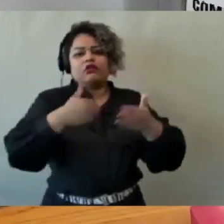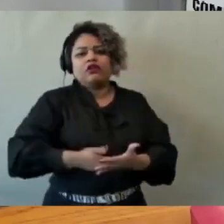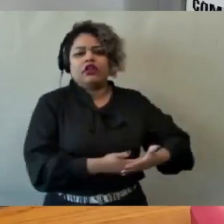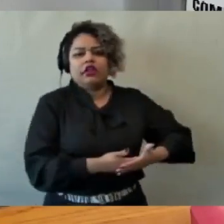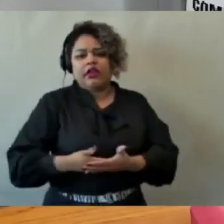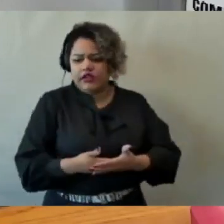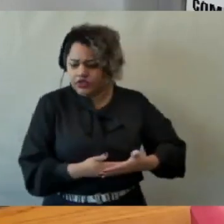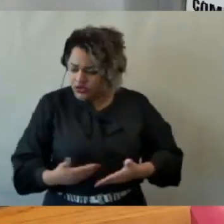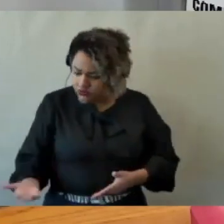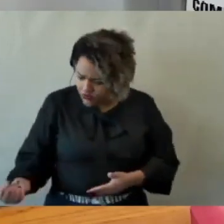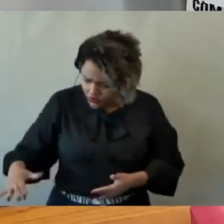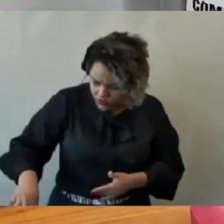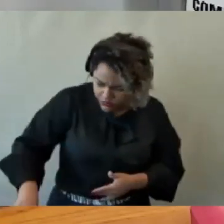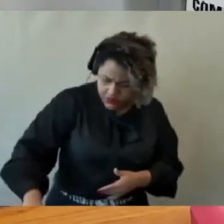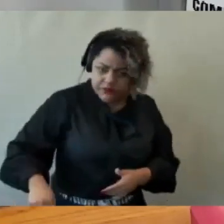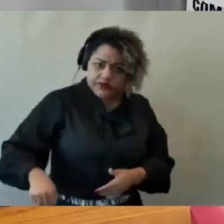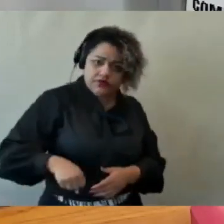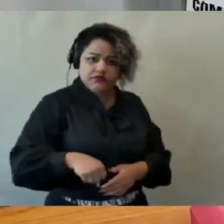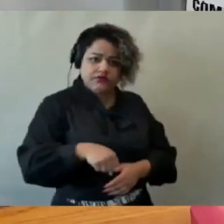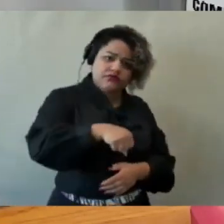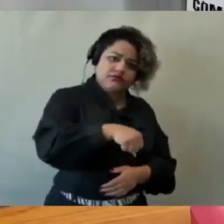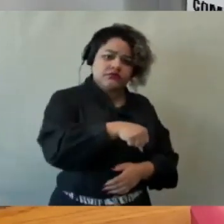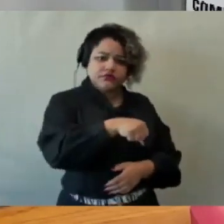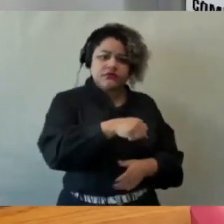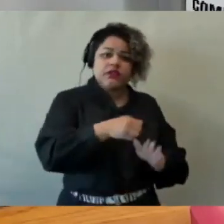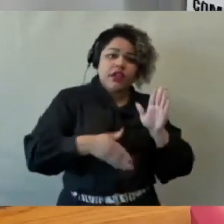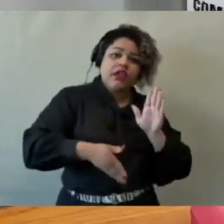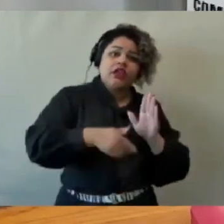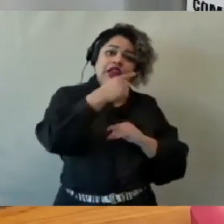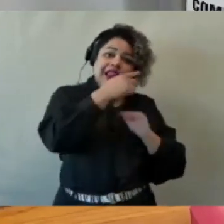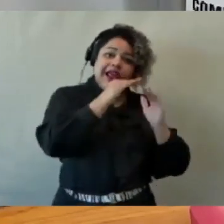se essa criança estuda lá. E, realmente, essa criança estudava lá.